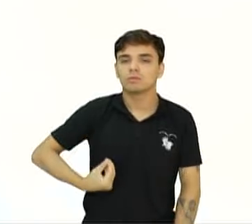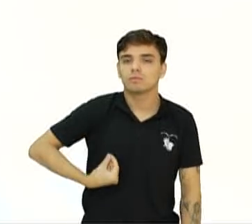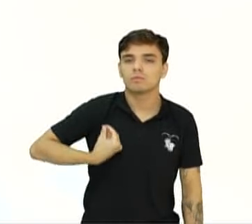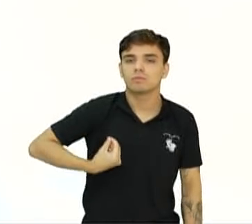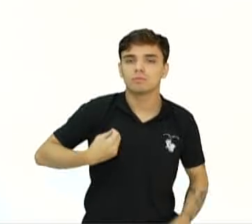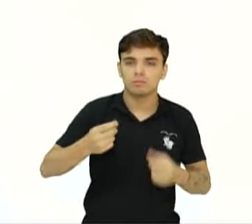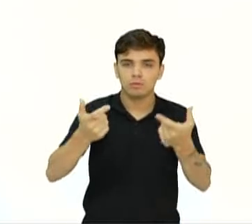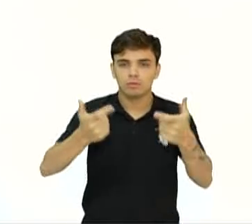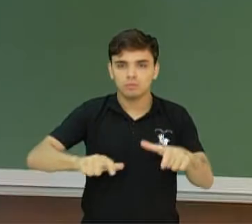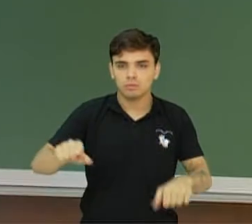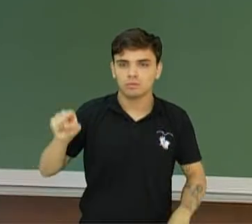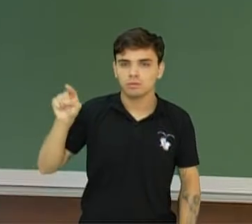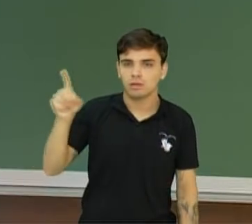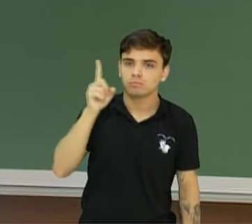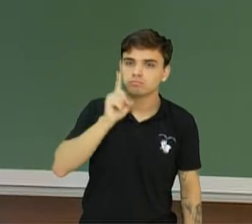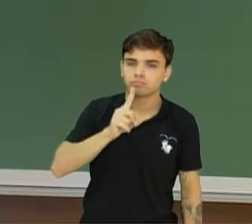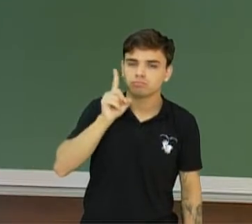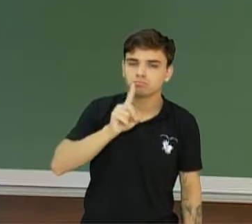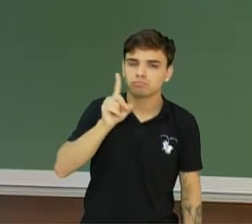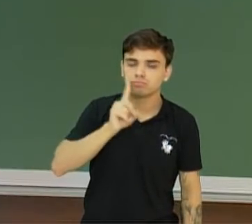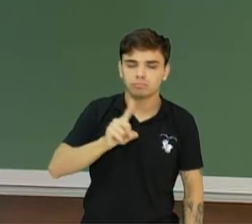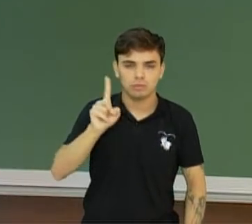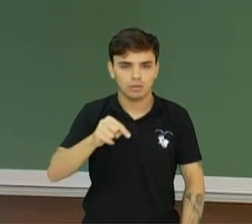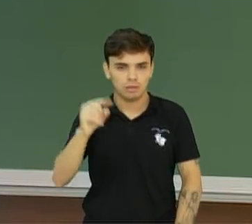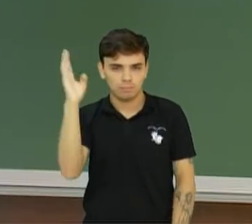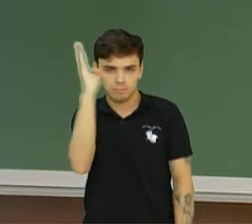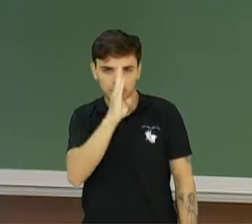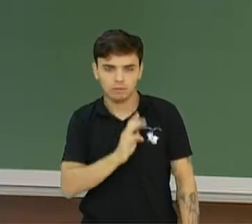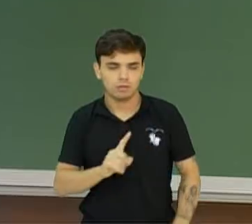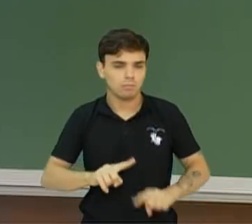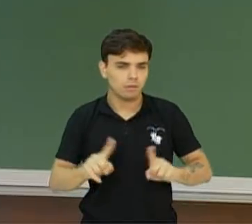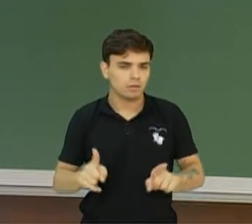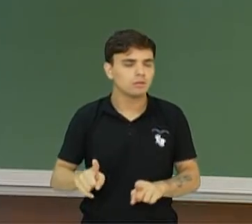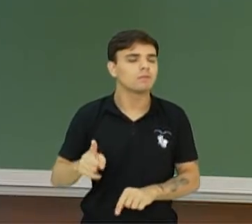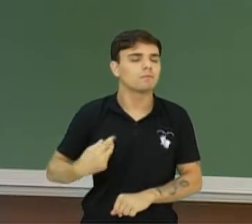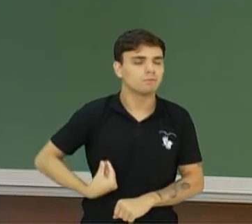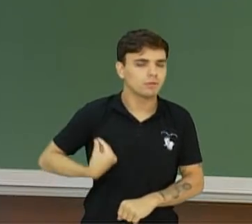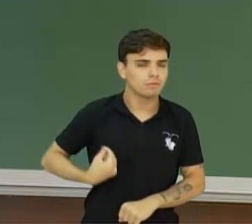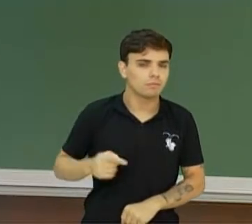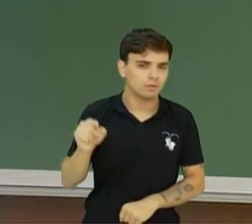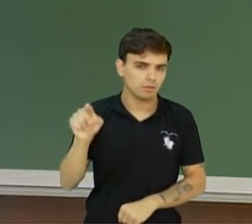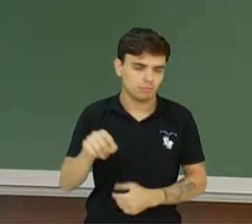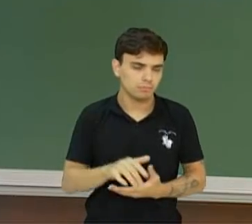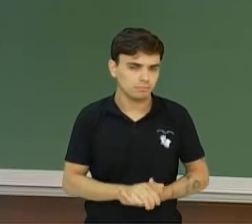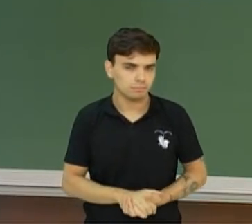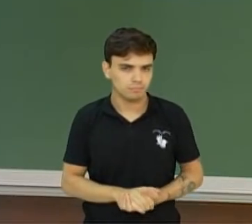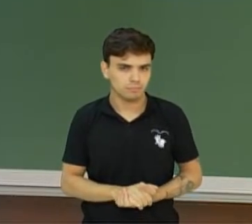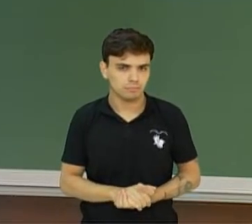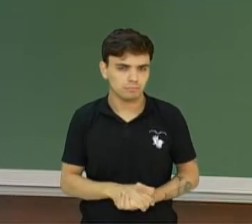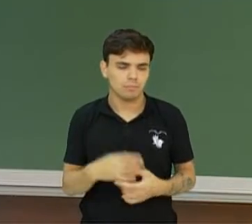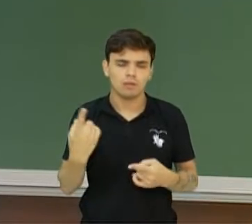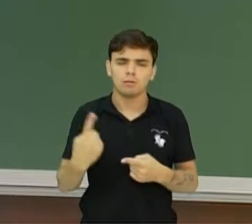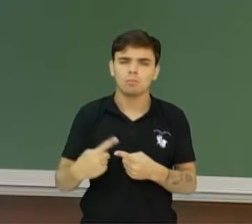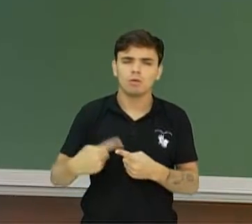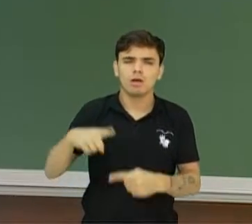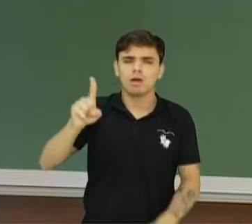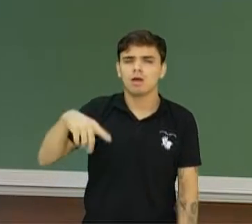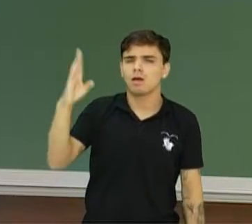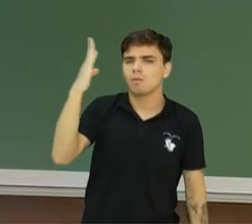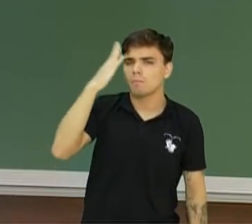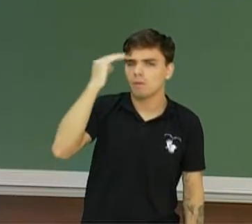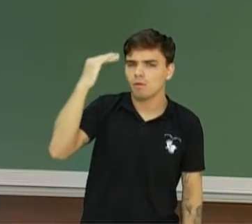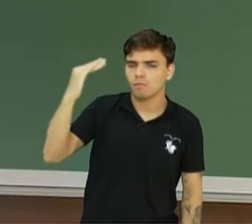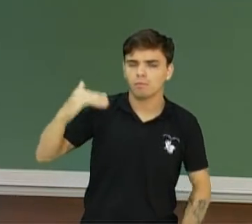Nos Estados Unidos. Ele é brasileiro, mas atualmente ele vive nos Estados Unidos. E por que considerado um dos mais famosos? Porque